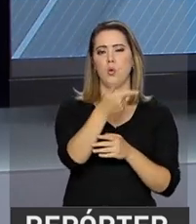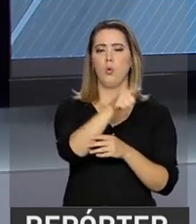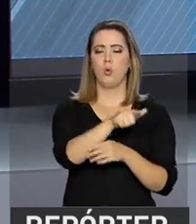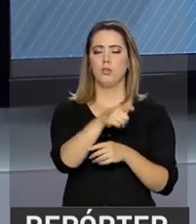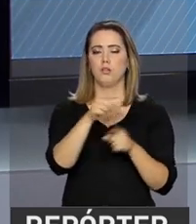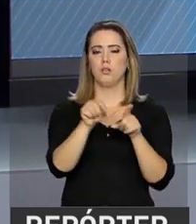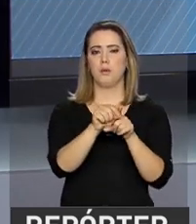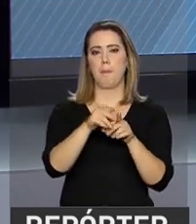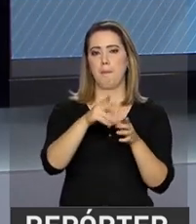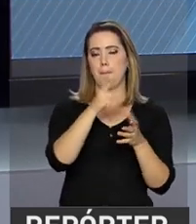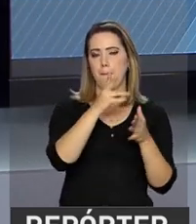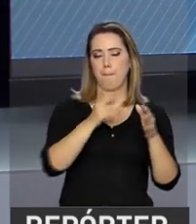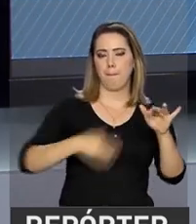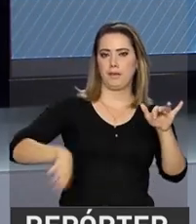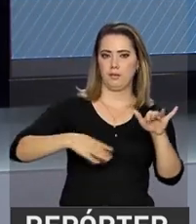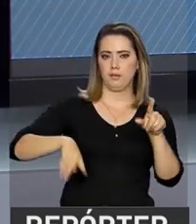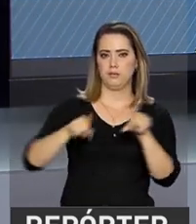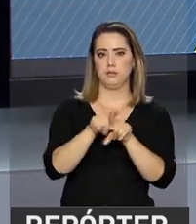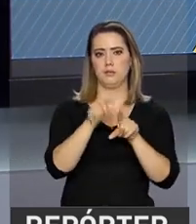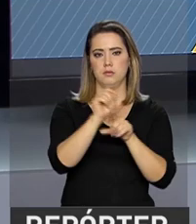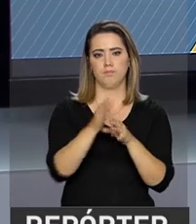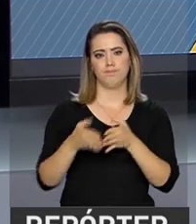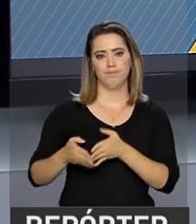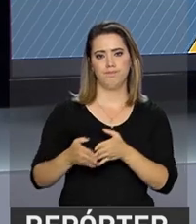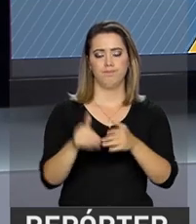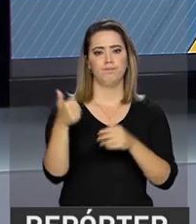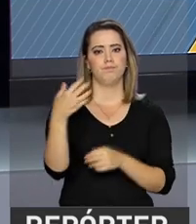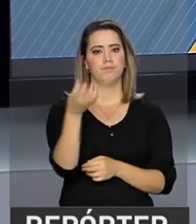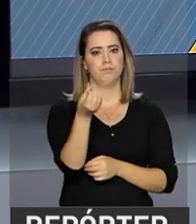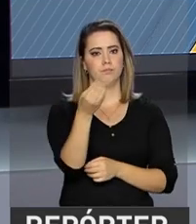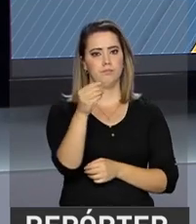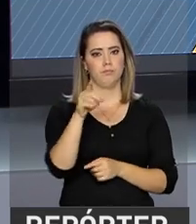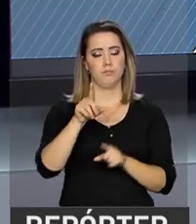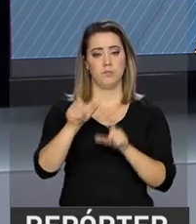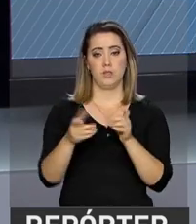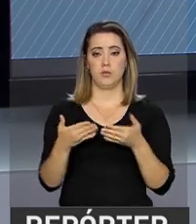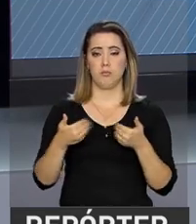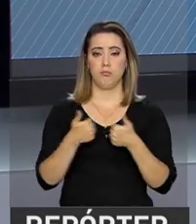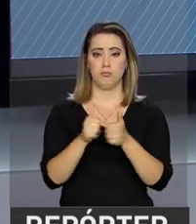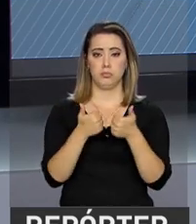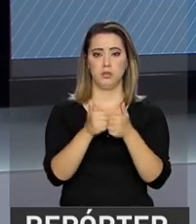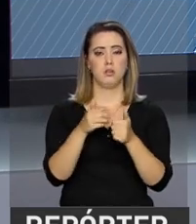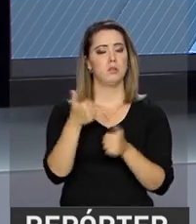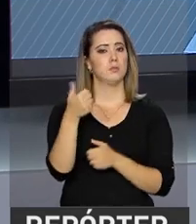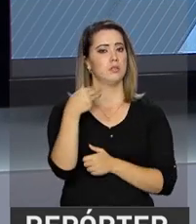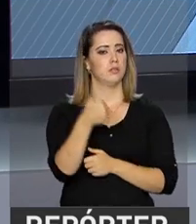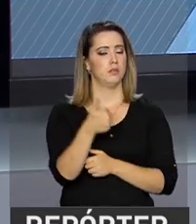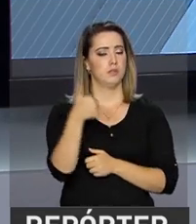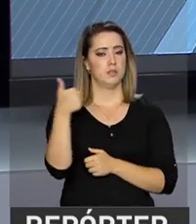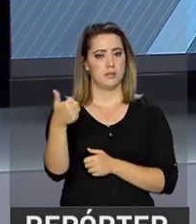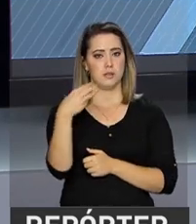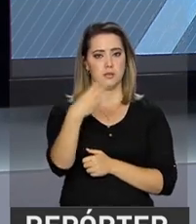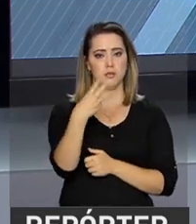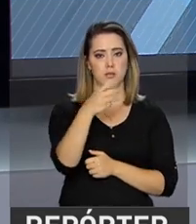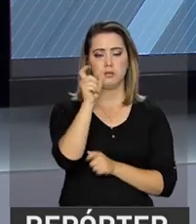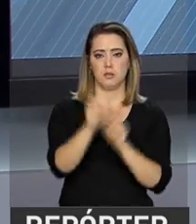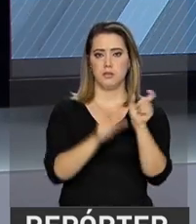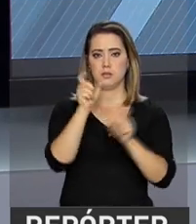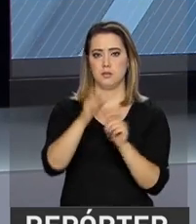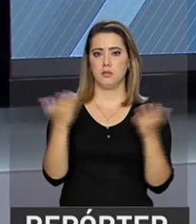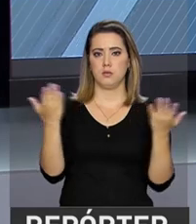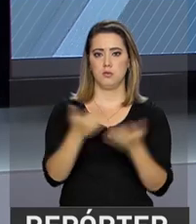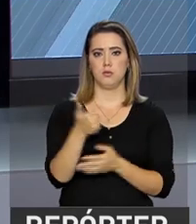virou na baía de todos os santos a embarcação tinha capacidade para 160 pessoas e transportava 133 até o momento 18